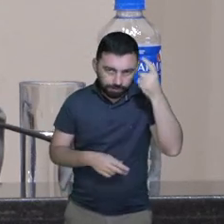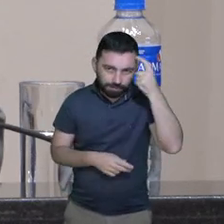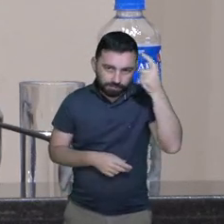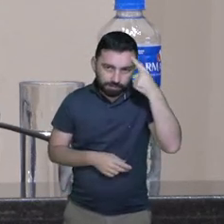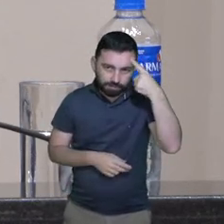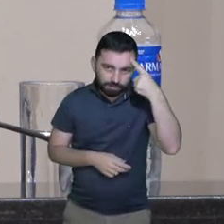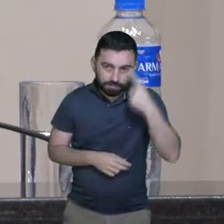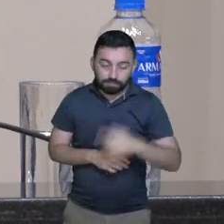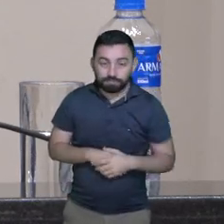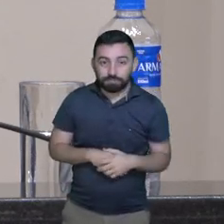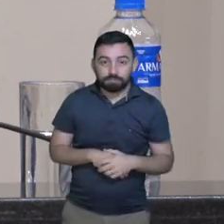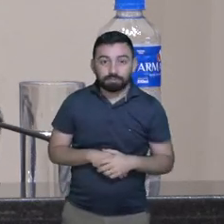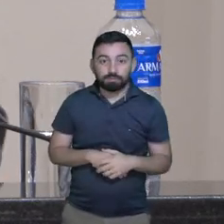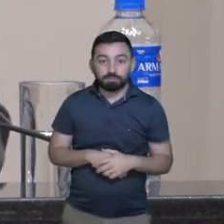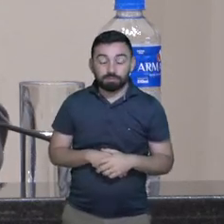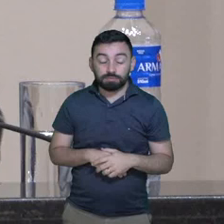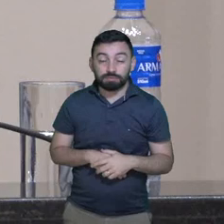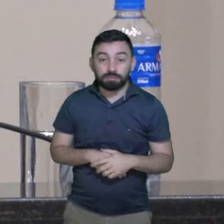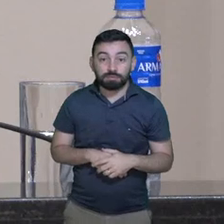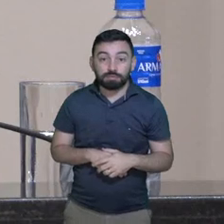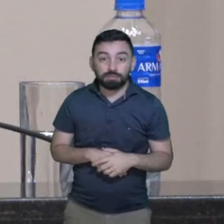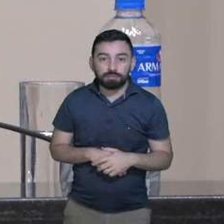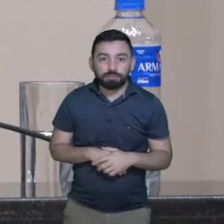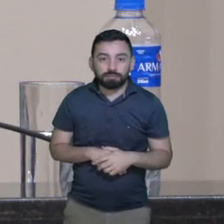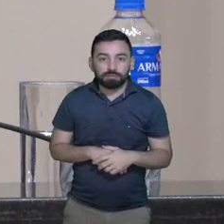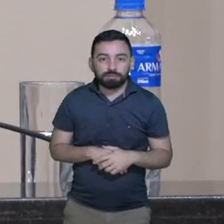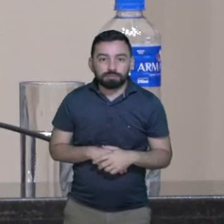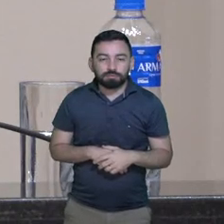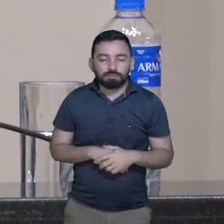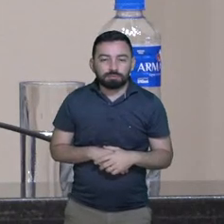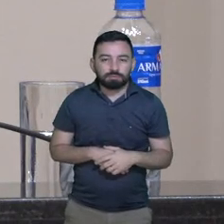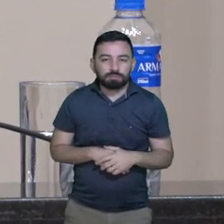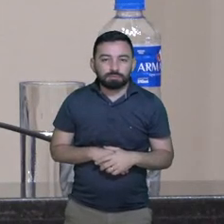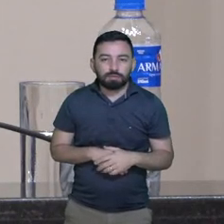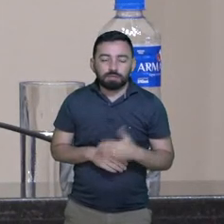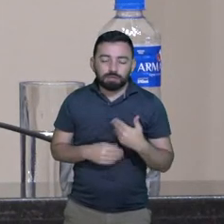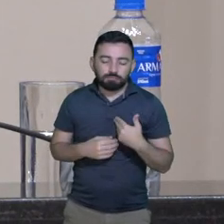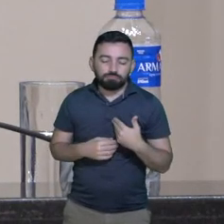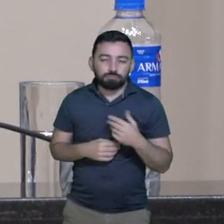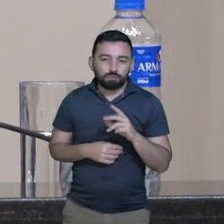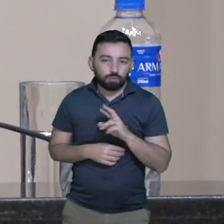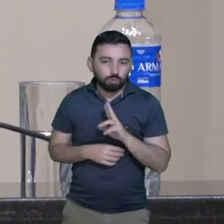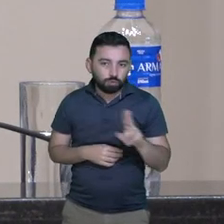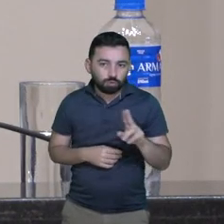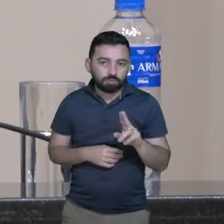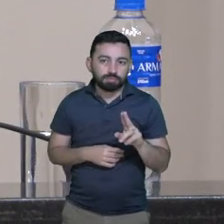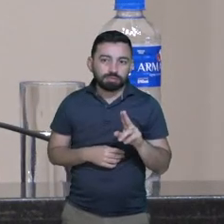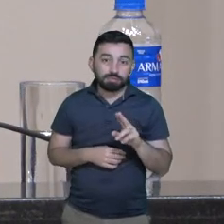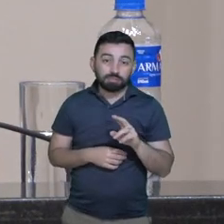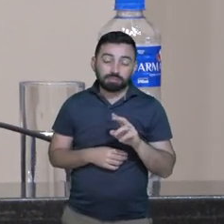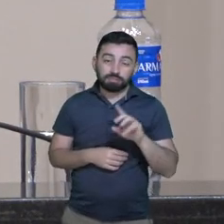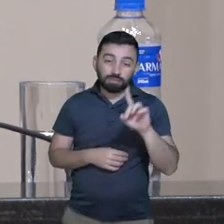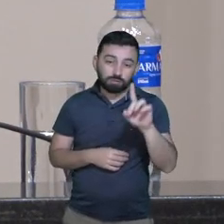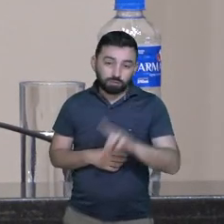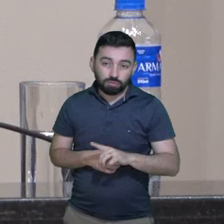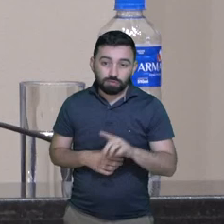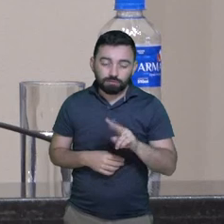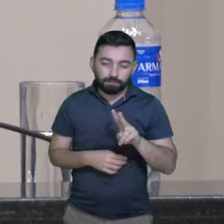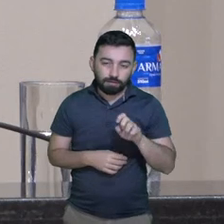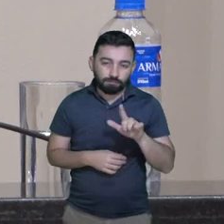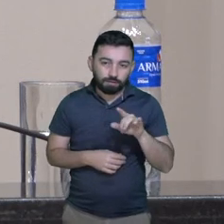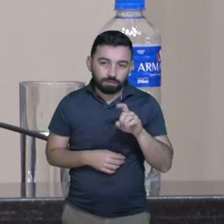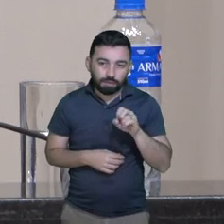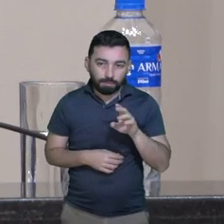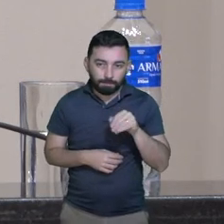Eh nós falamos aqui André e eu né em nome do do diretor né Professor Valdemar que não pode estar presente